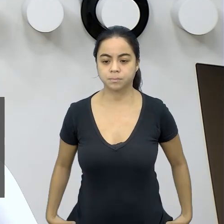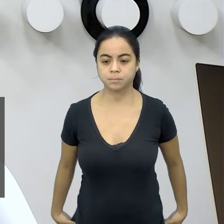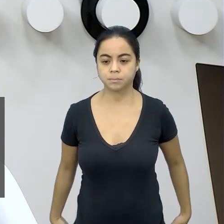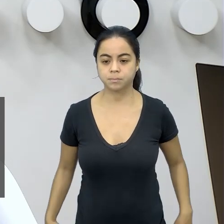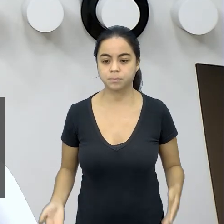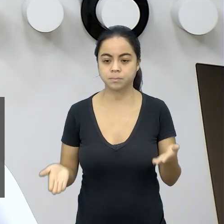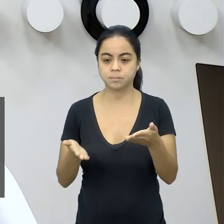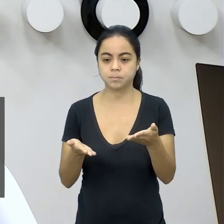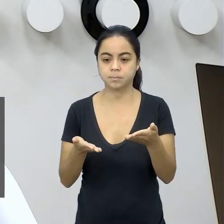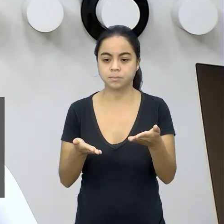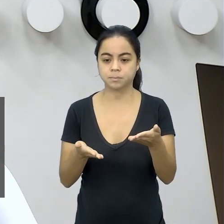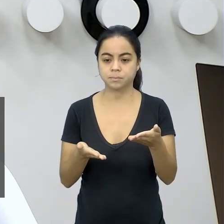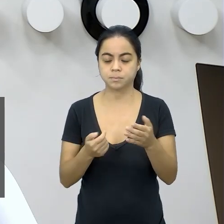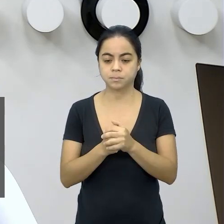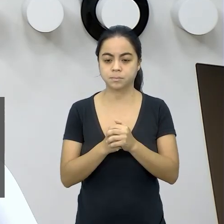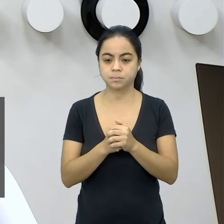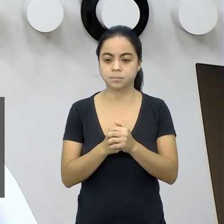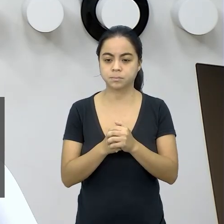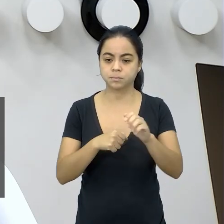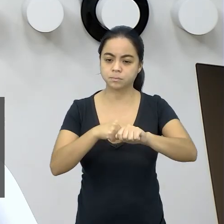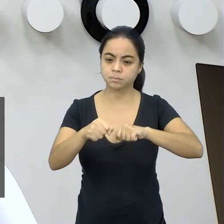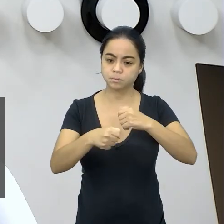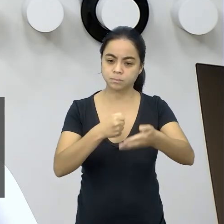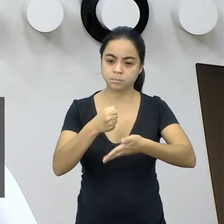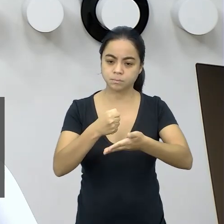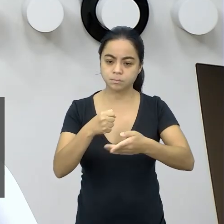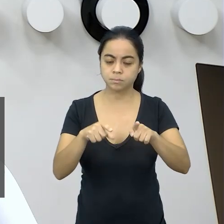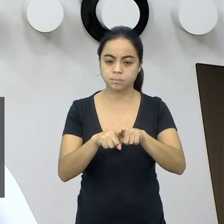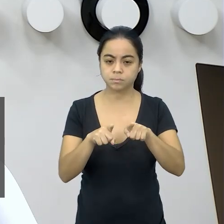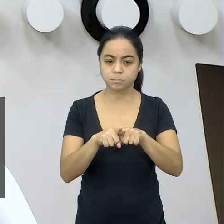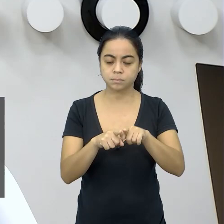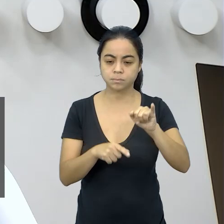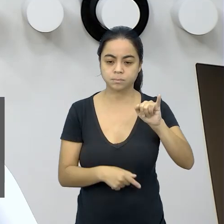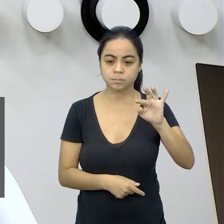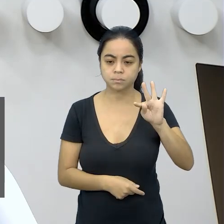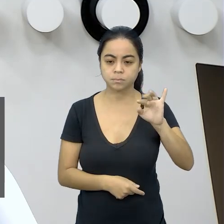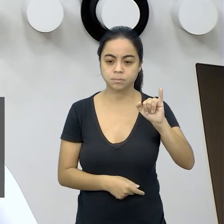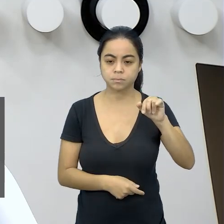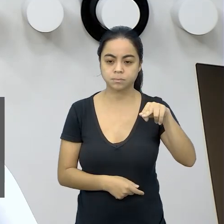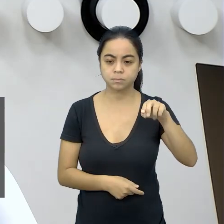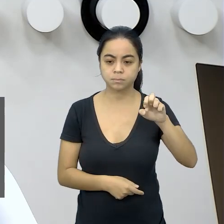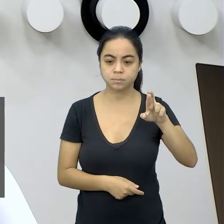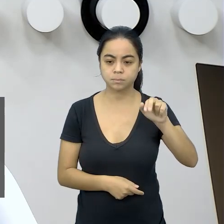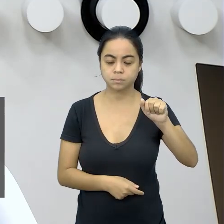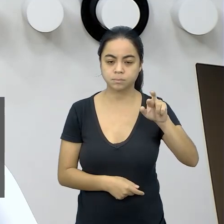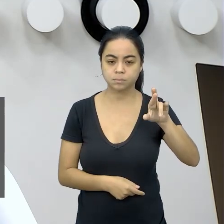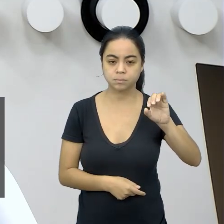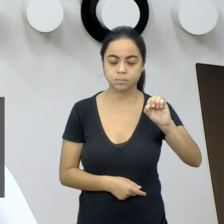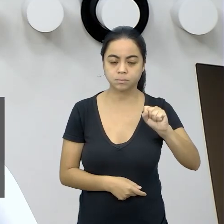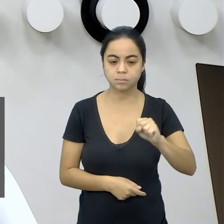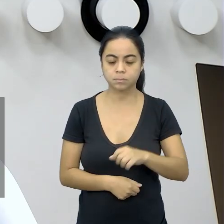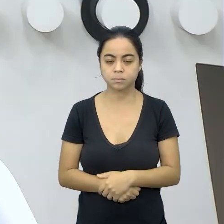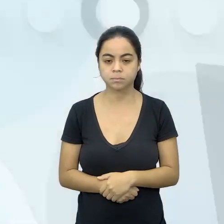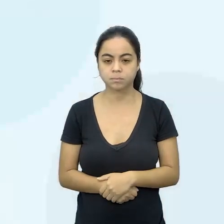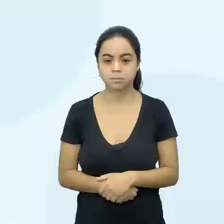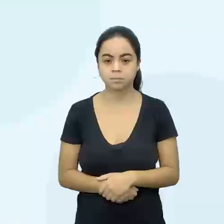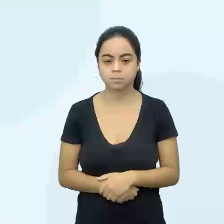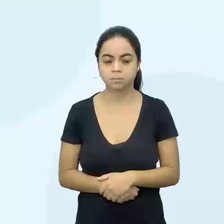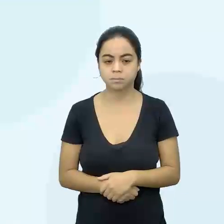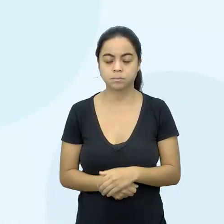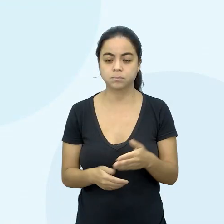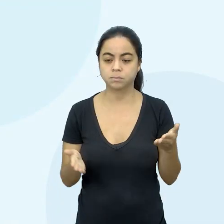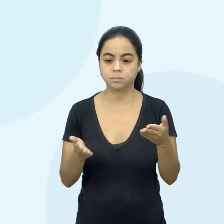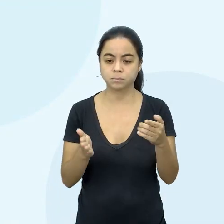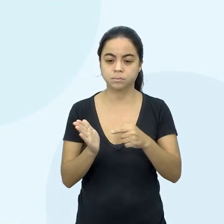nós vamos apresentar tanto a formação geral básica quanto os itinerários formativos. Um dos destaques por favor, o slide na tela, a gente